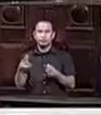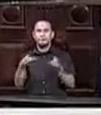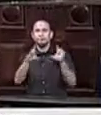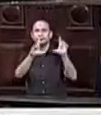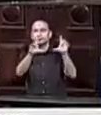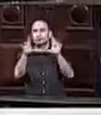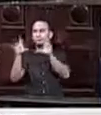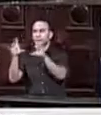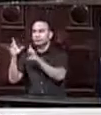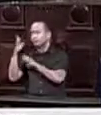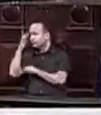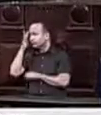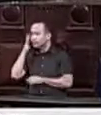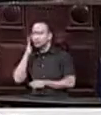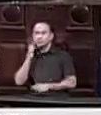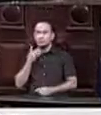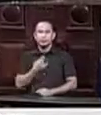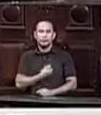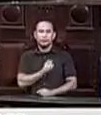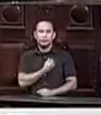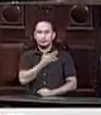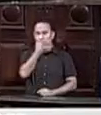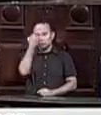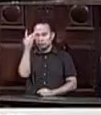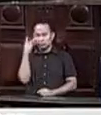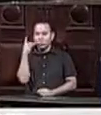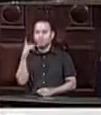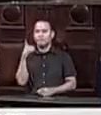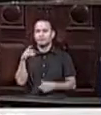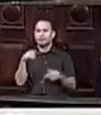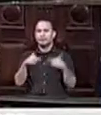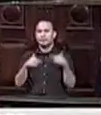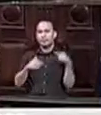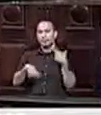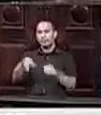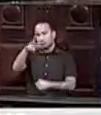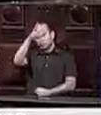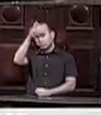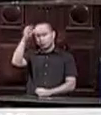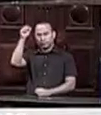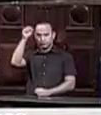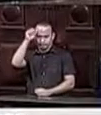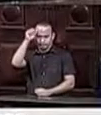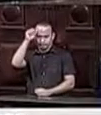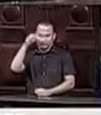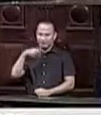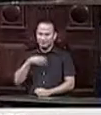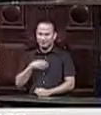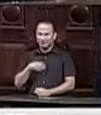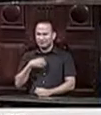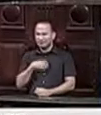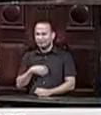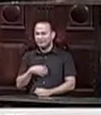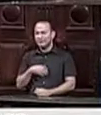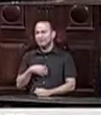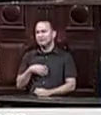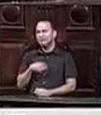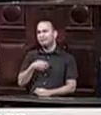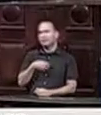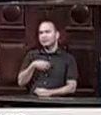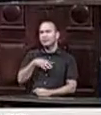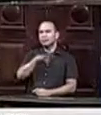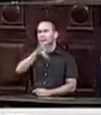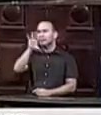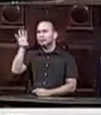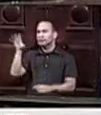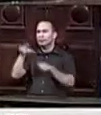com a presença expressiva de servidores públicos. Há muito me incomoda o silêncio das galerias e